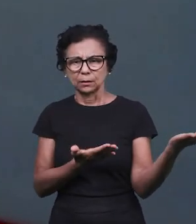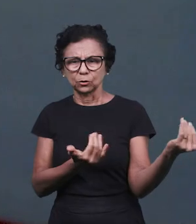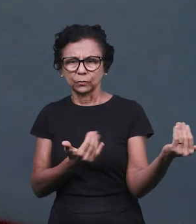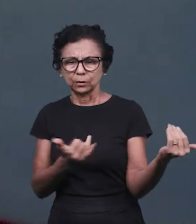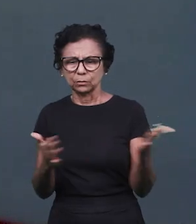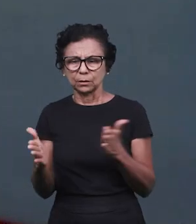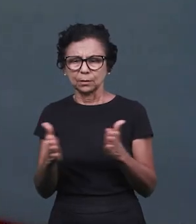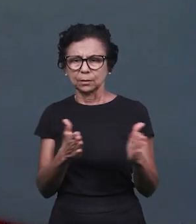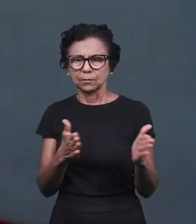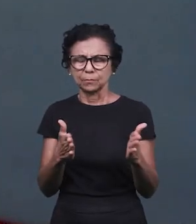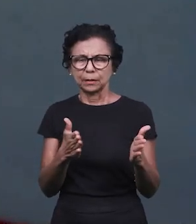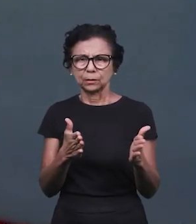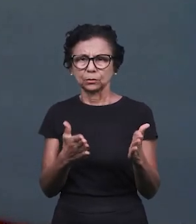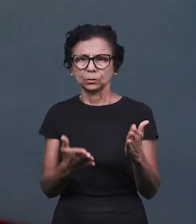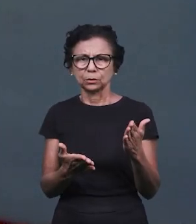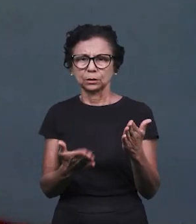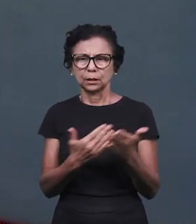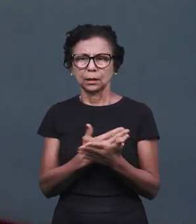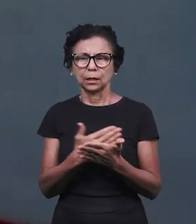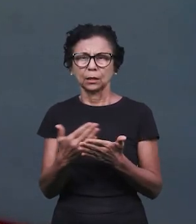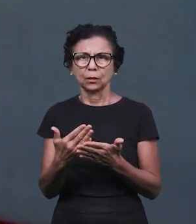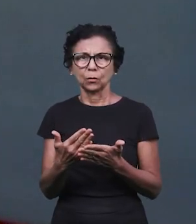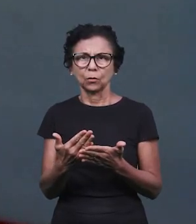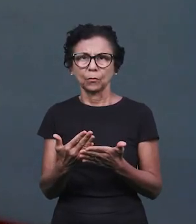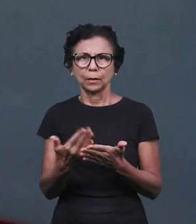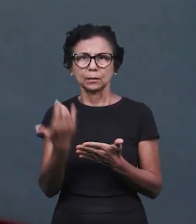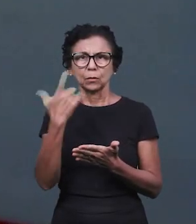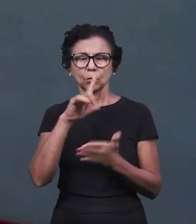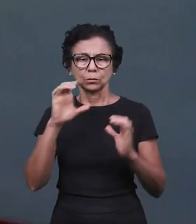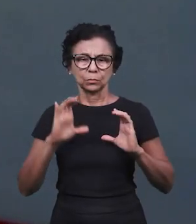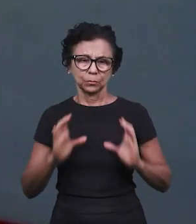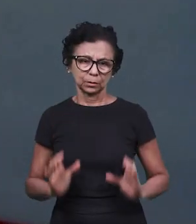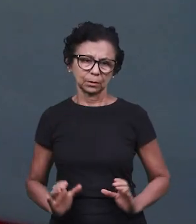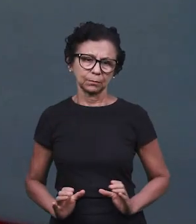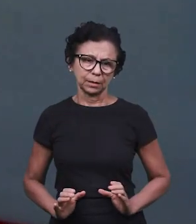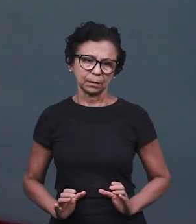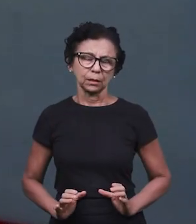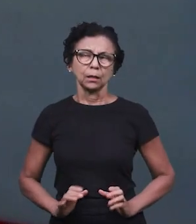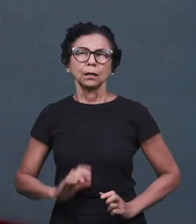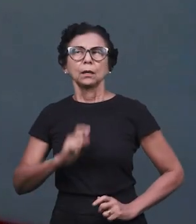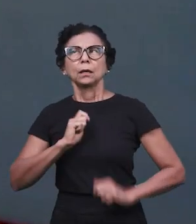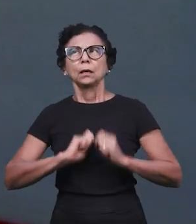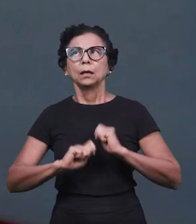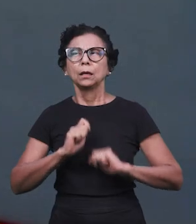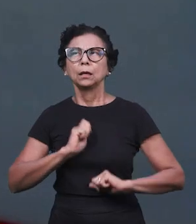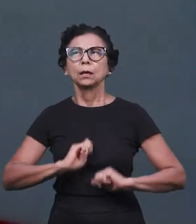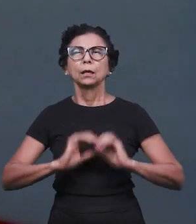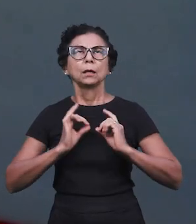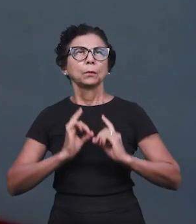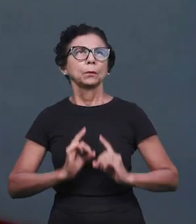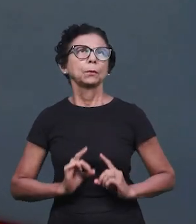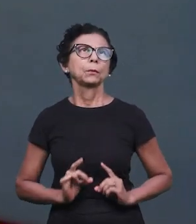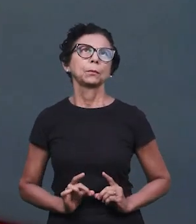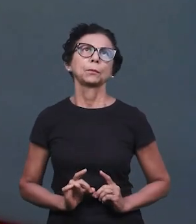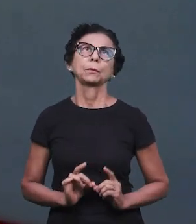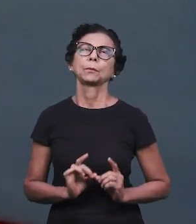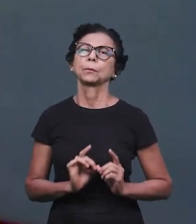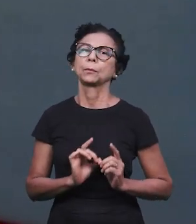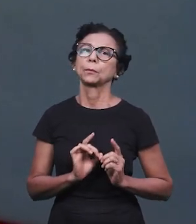associar outros comportamentos além do TDAH. Ansiedade, depressão, comportamentos de